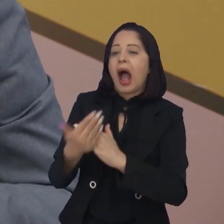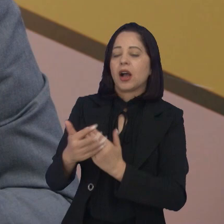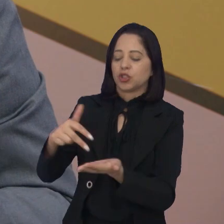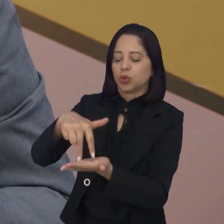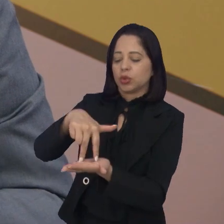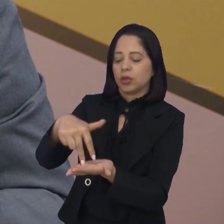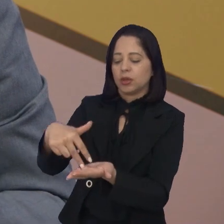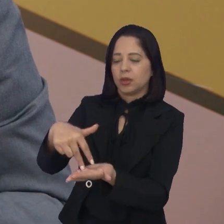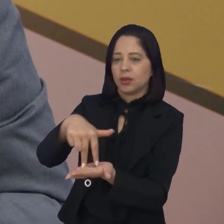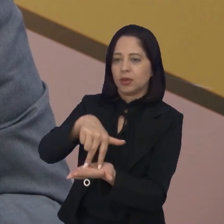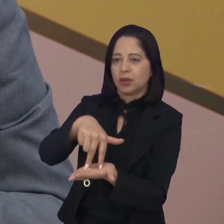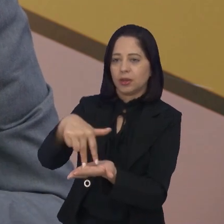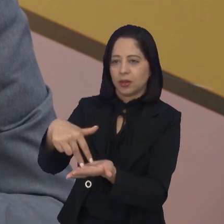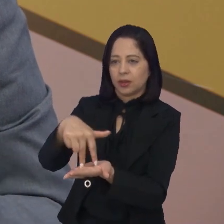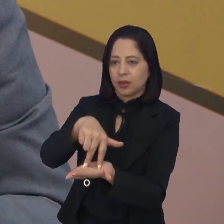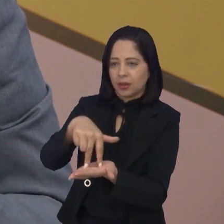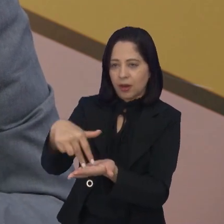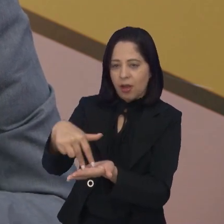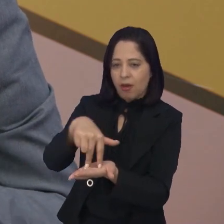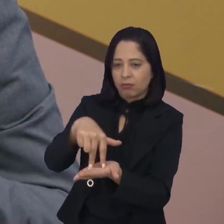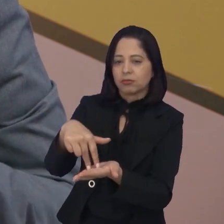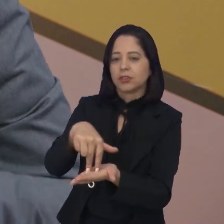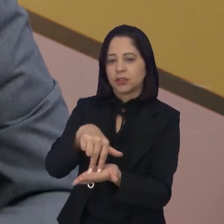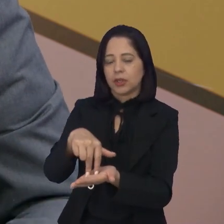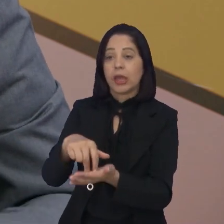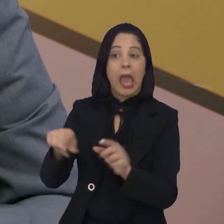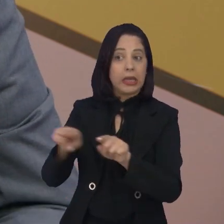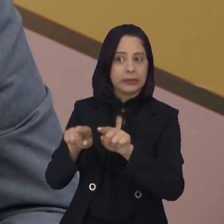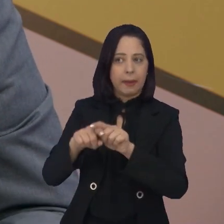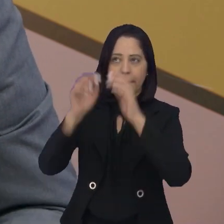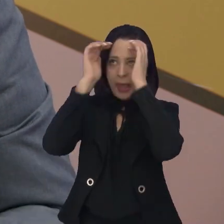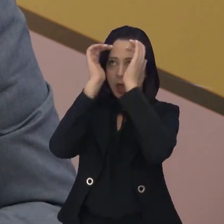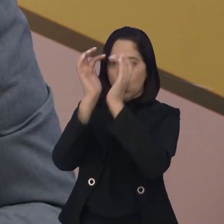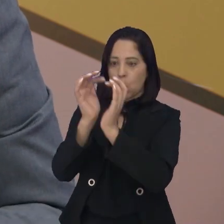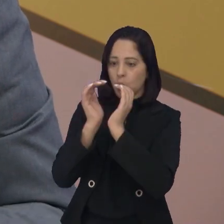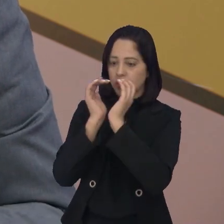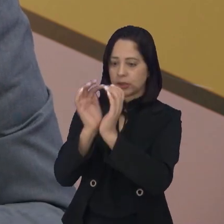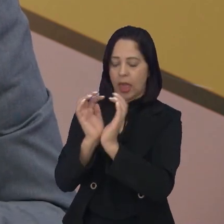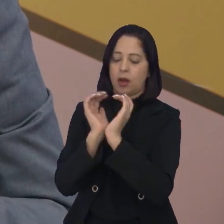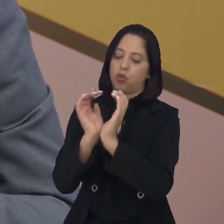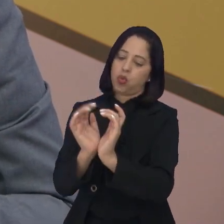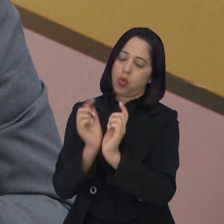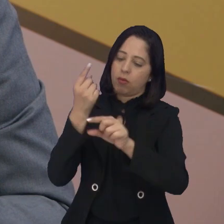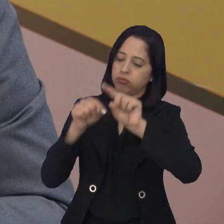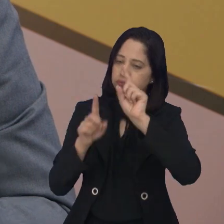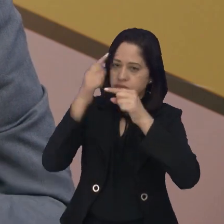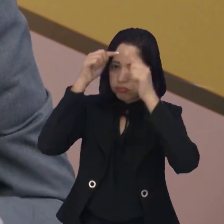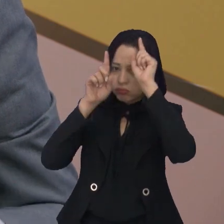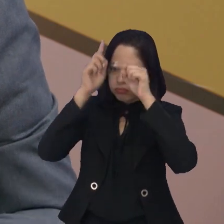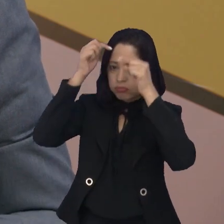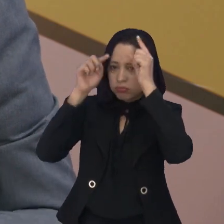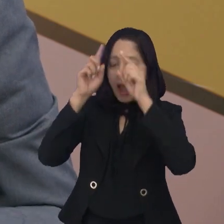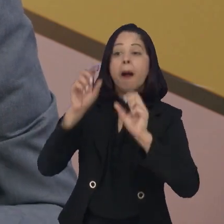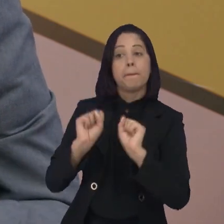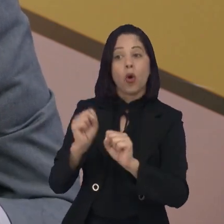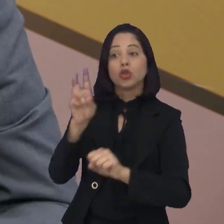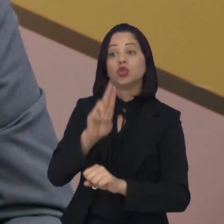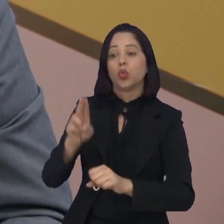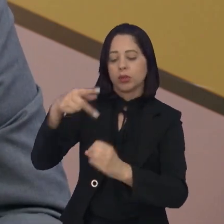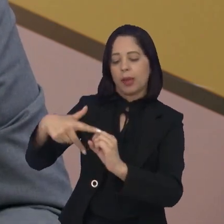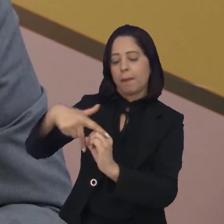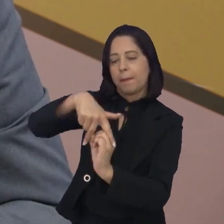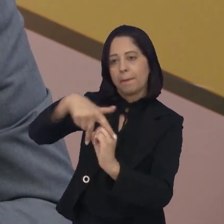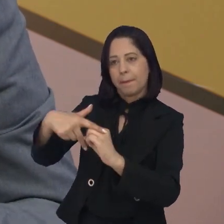de coordenação, principalmente nossa coordenação do cérebro para os músculos, né? Então a gente pode citar aí pilates, alguns